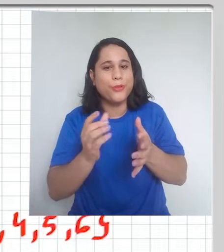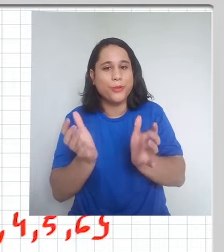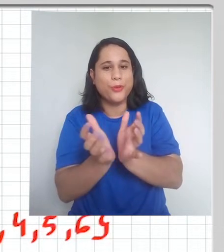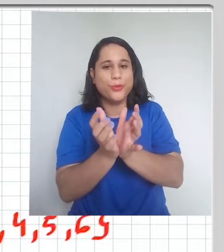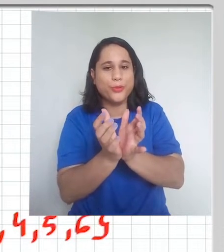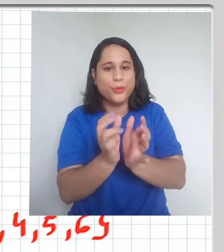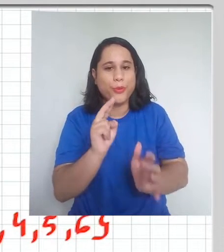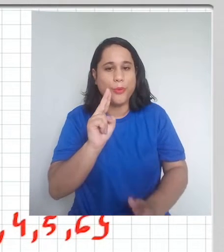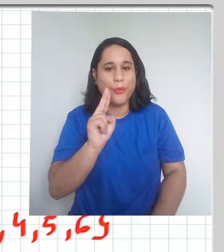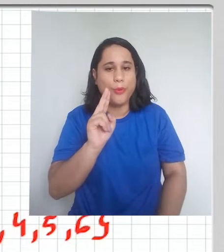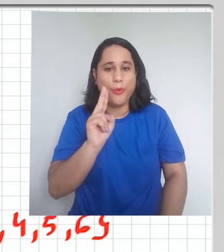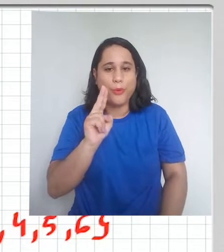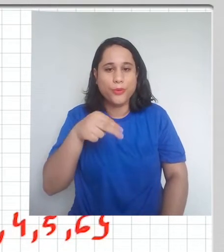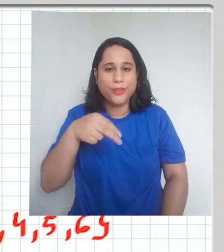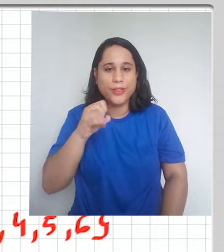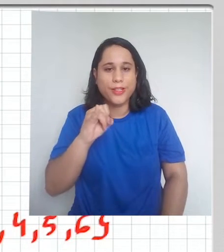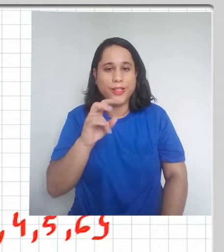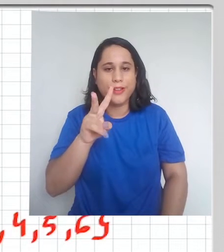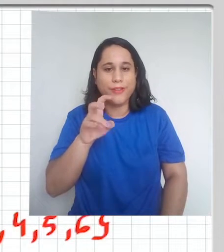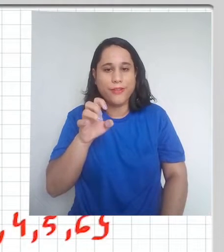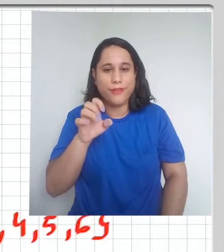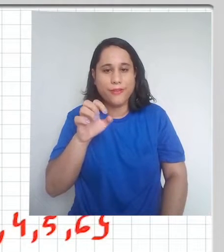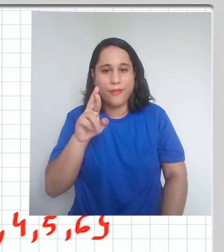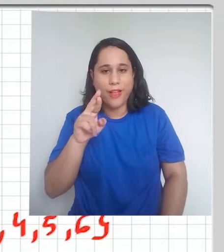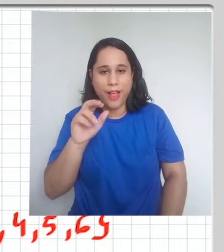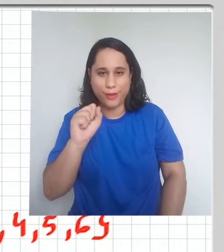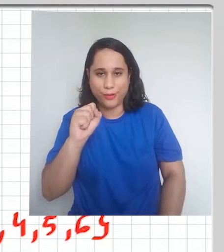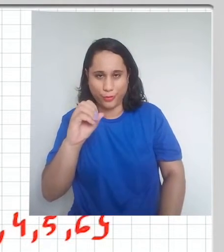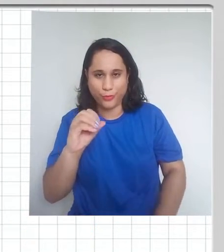vendo? Então, isso aí é a união de dois elementos.